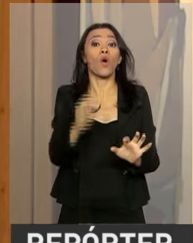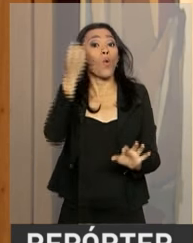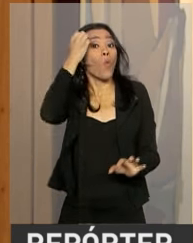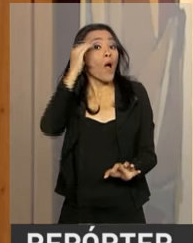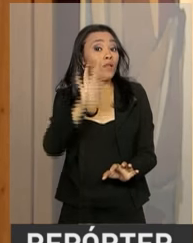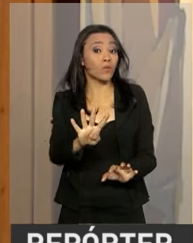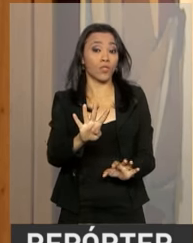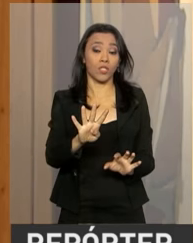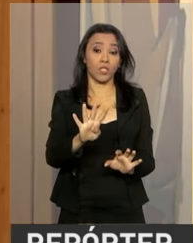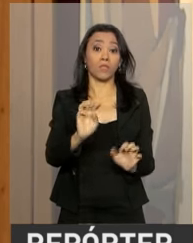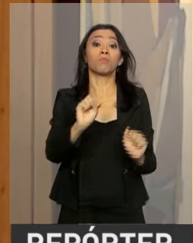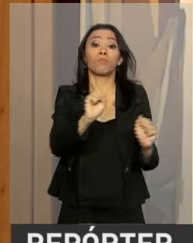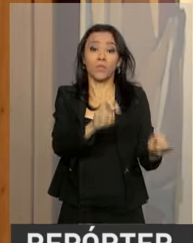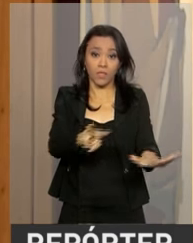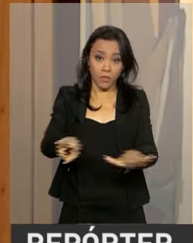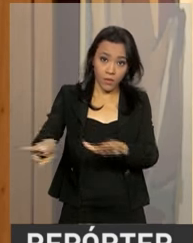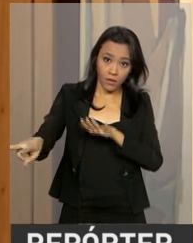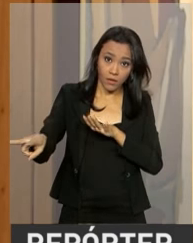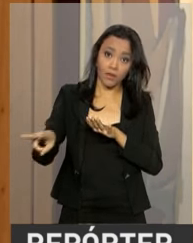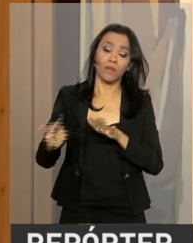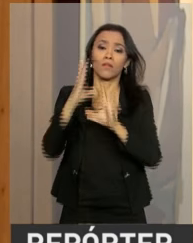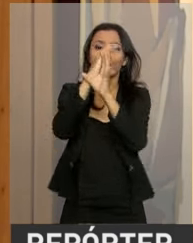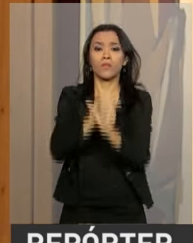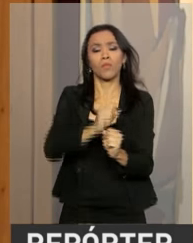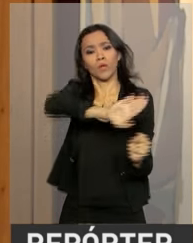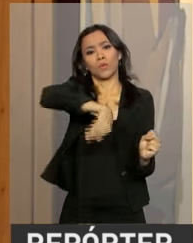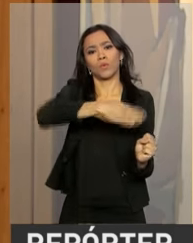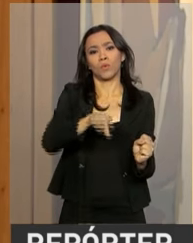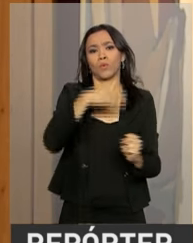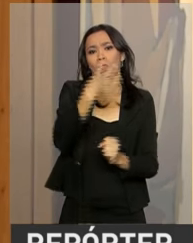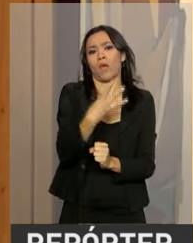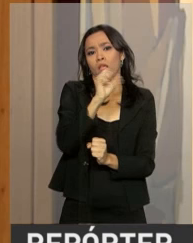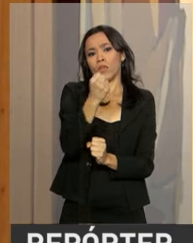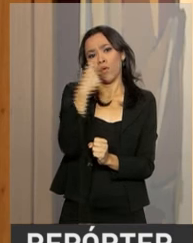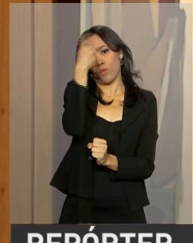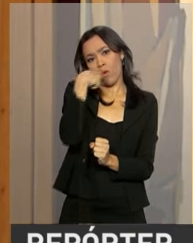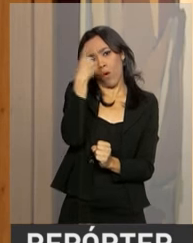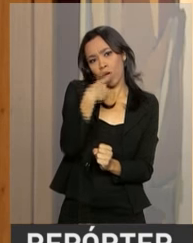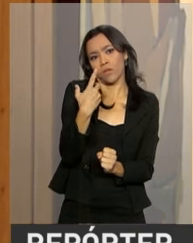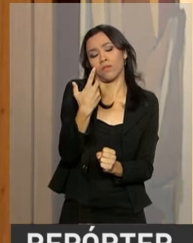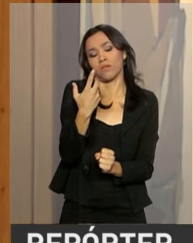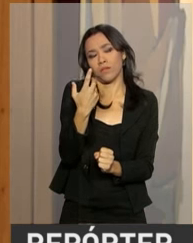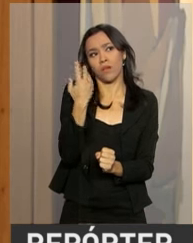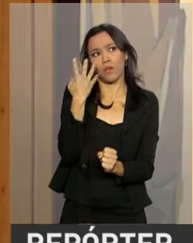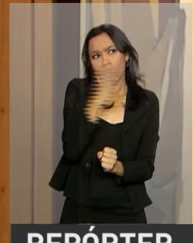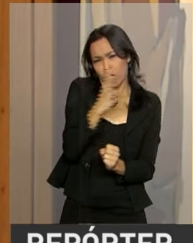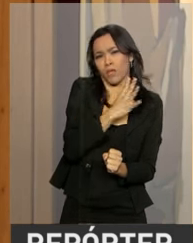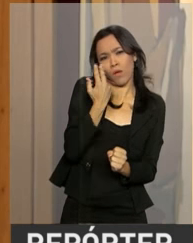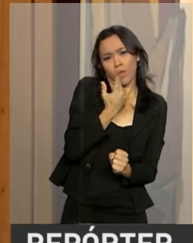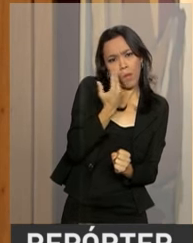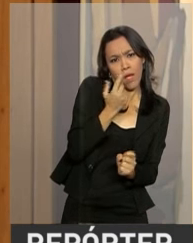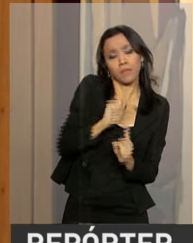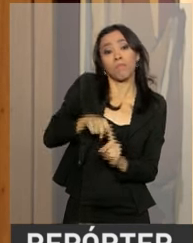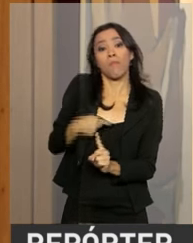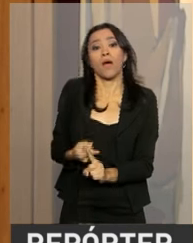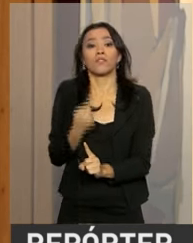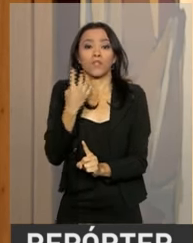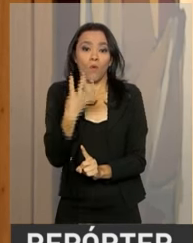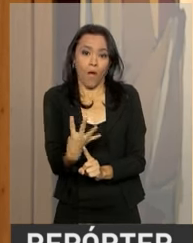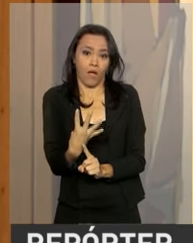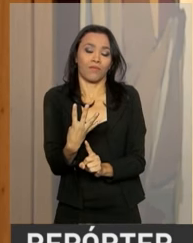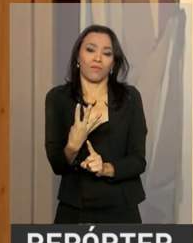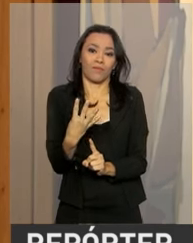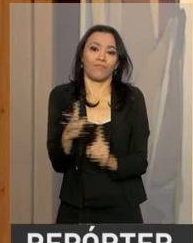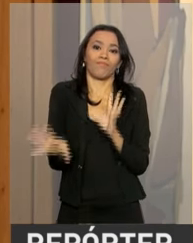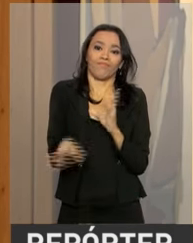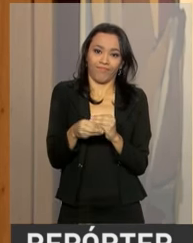dias por semana, somando, portanto, 48 horas, 44 normais e ainda 4 horas extras.